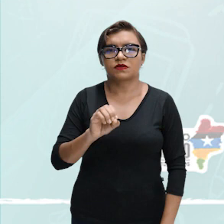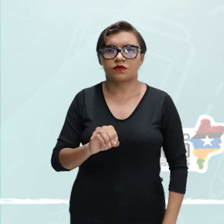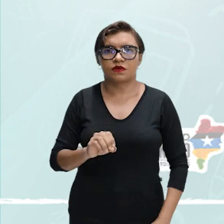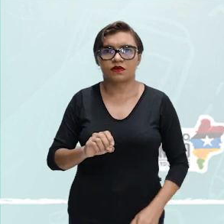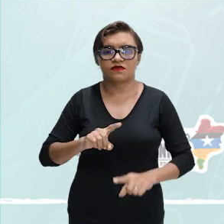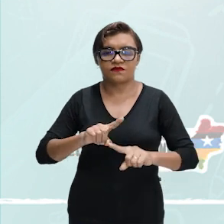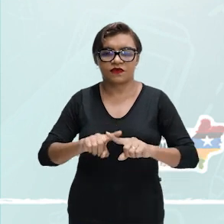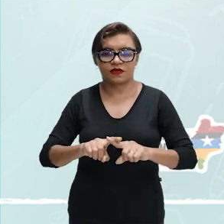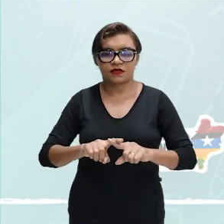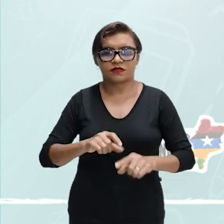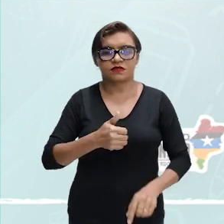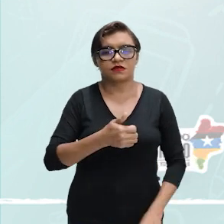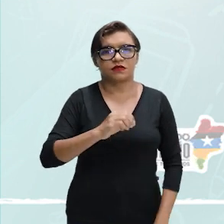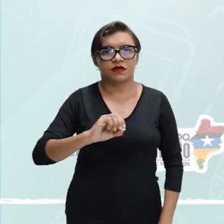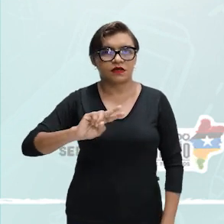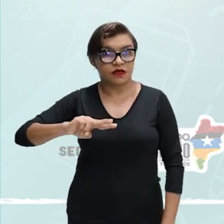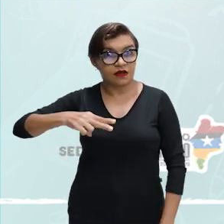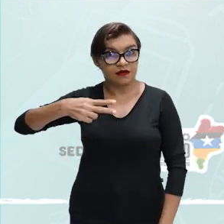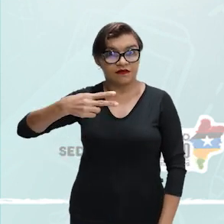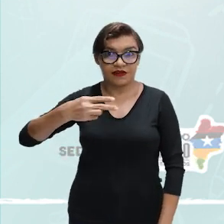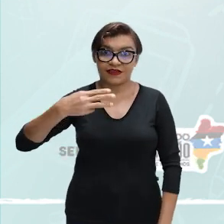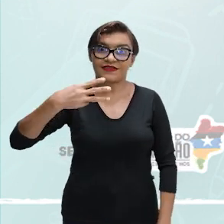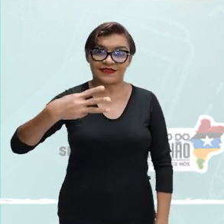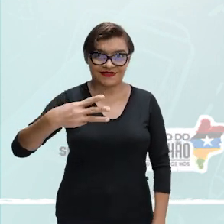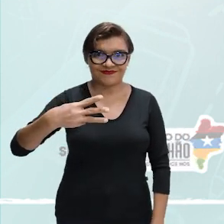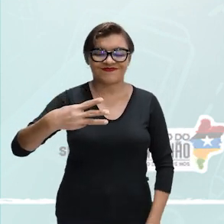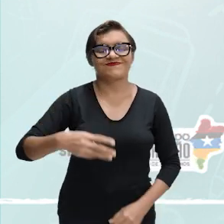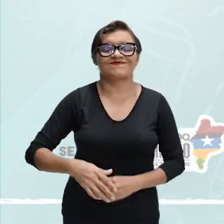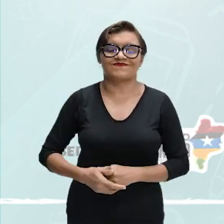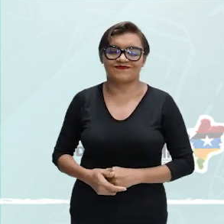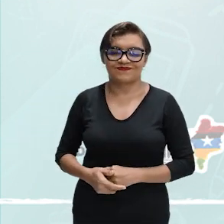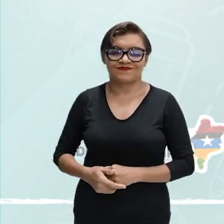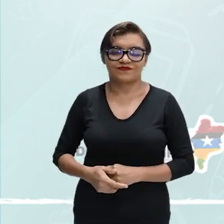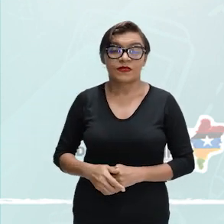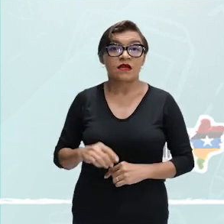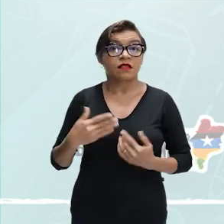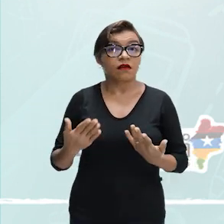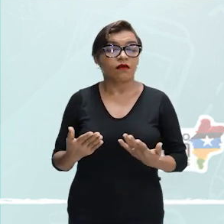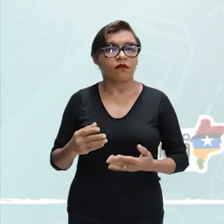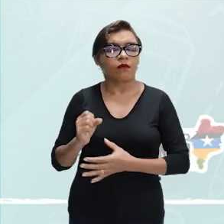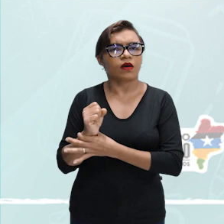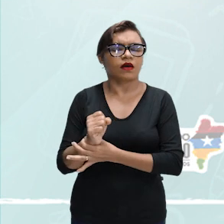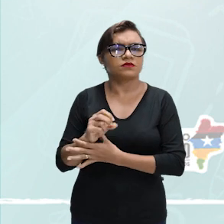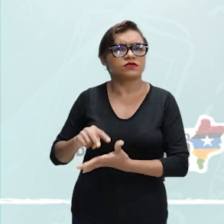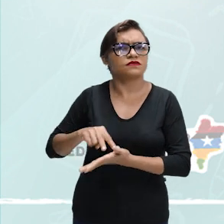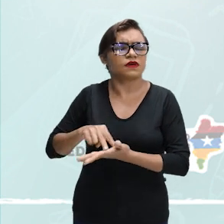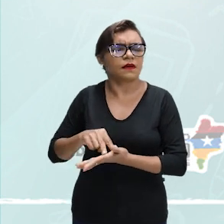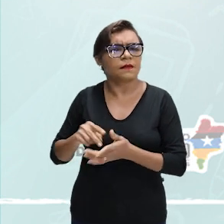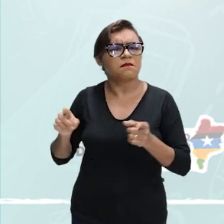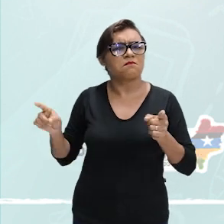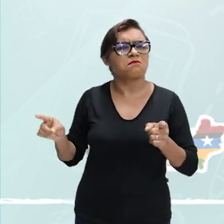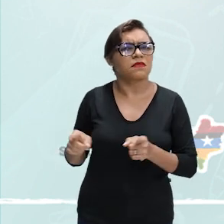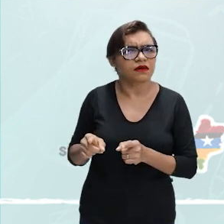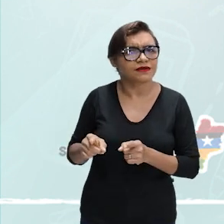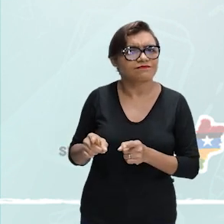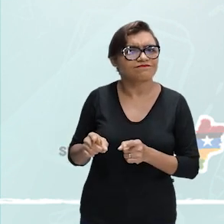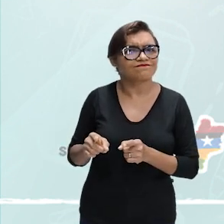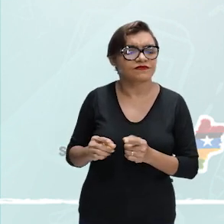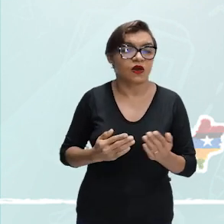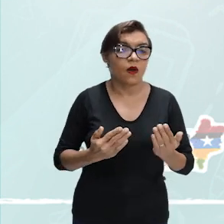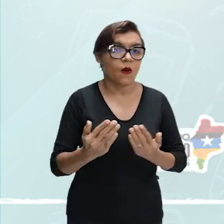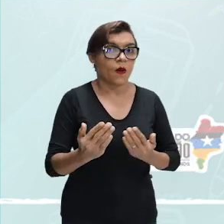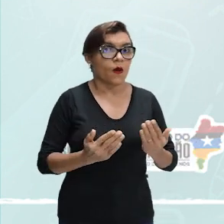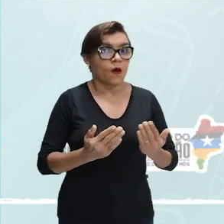10 a terceira. Não é? Dá para ver que não é uma resistividade muito grande. Nada comparado